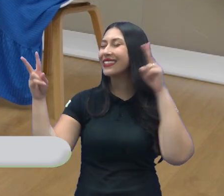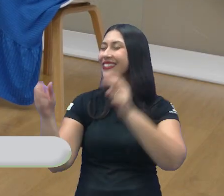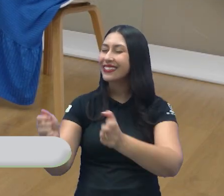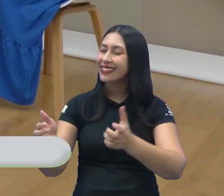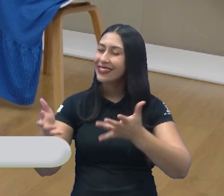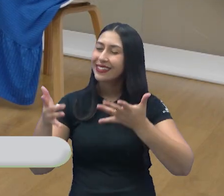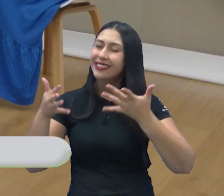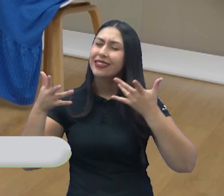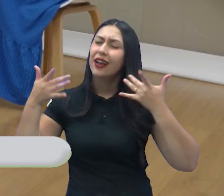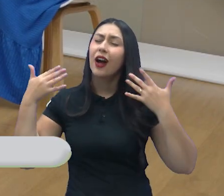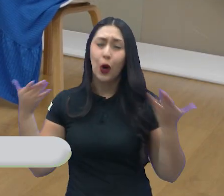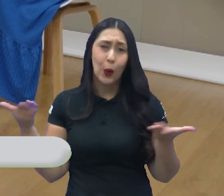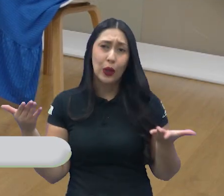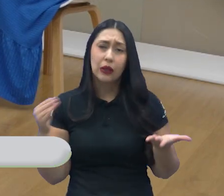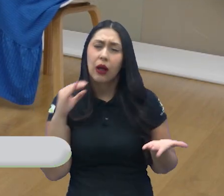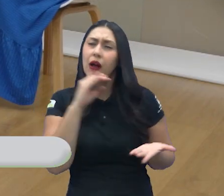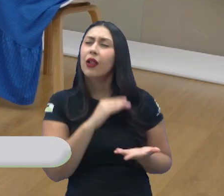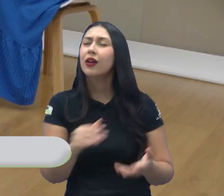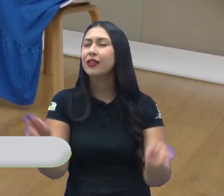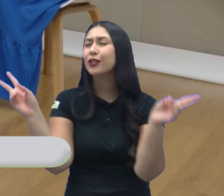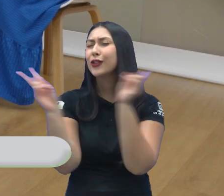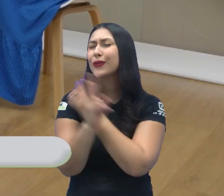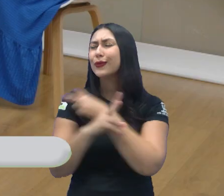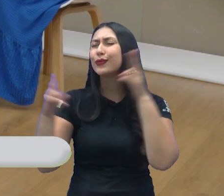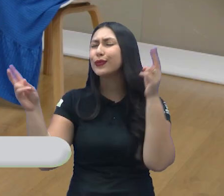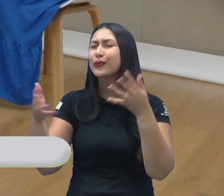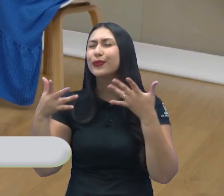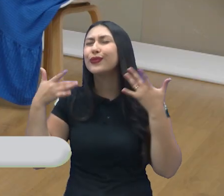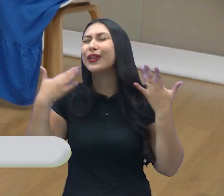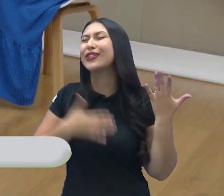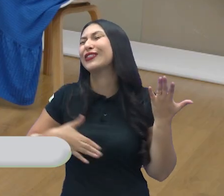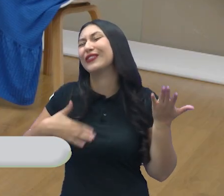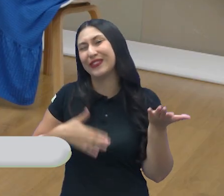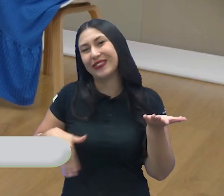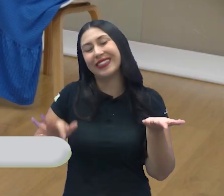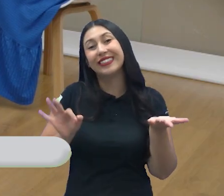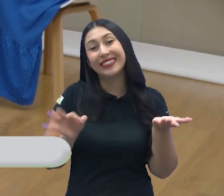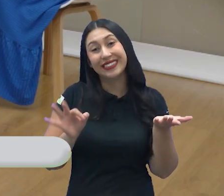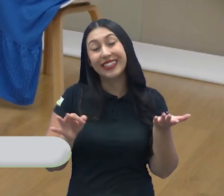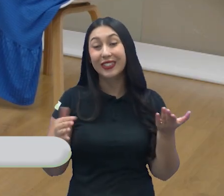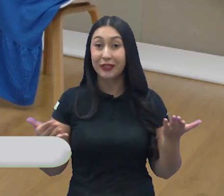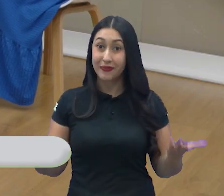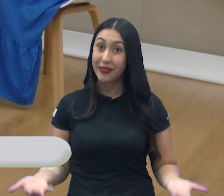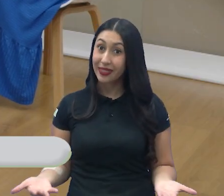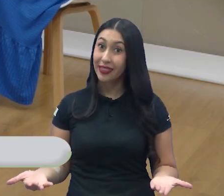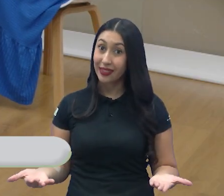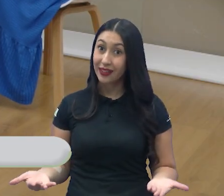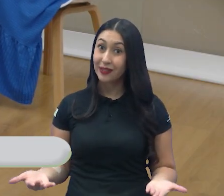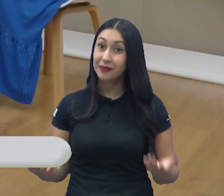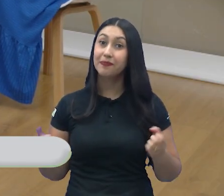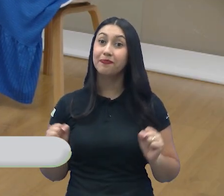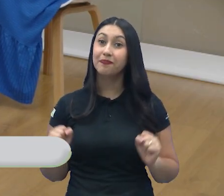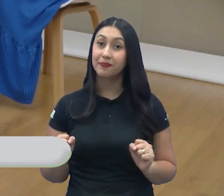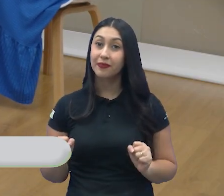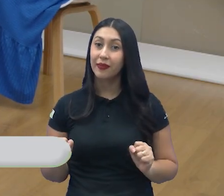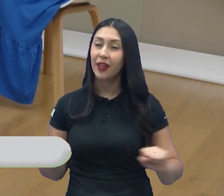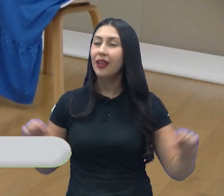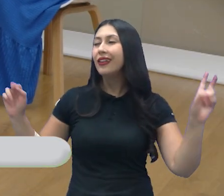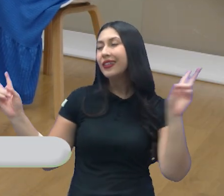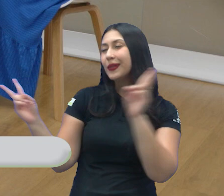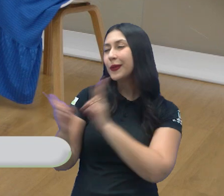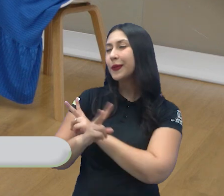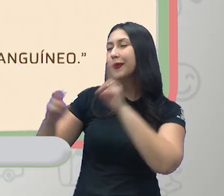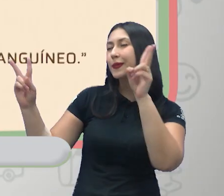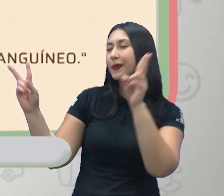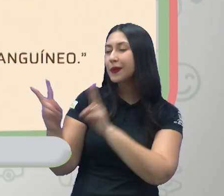e fala, nossa, que ventinho gostoso e tal. Não é muito bom? Então, olha, aquele ventinho, ele entra no seu